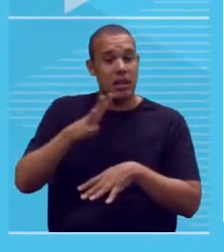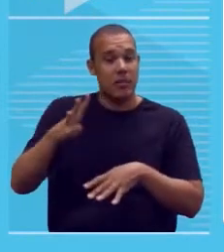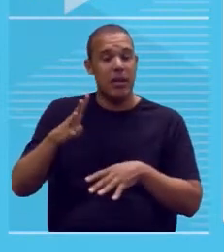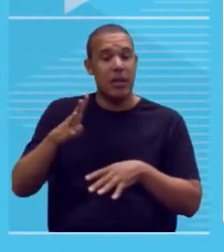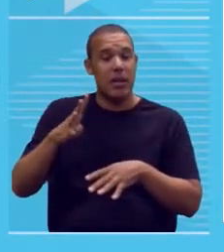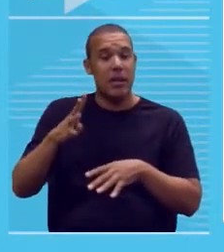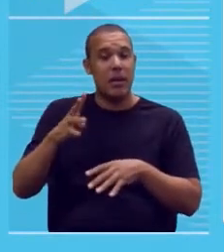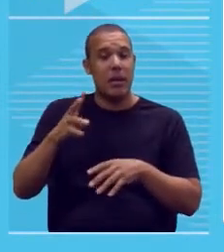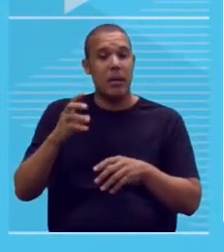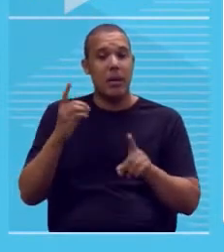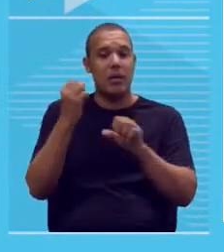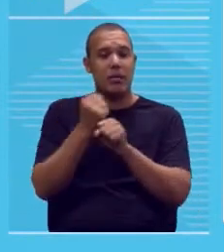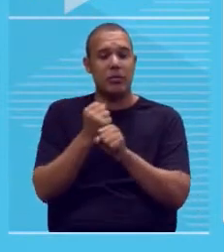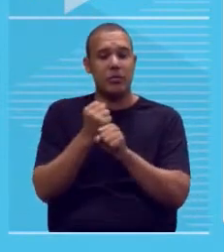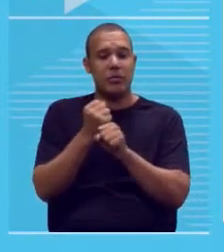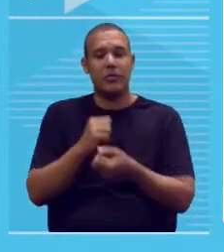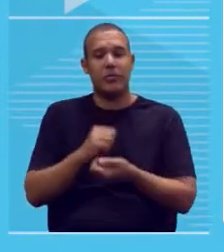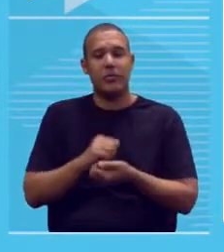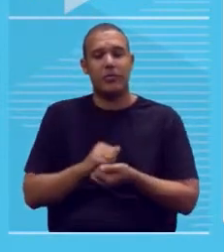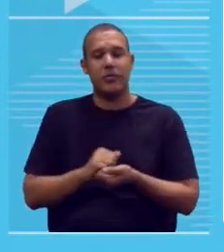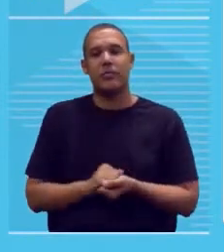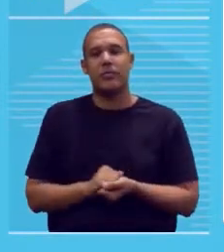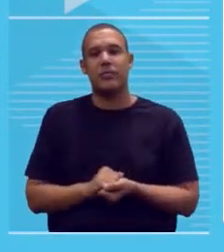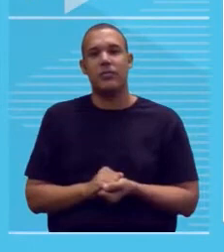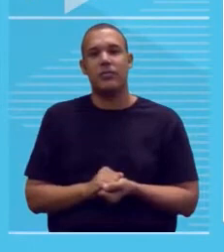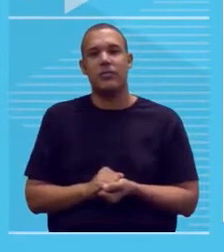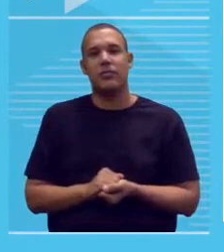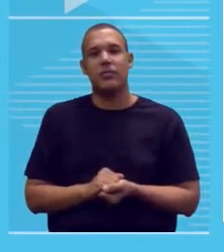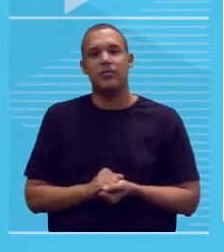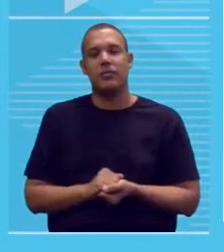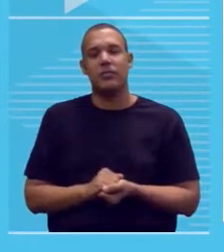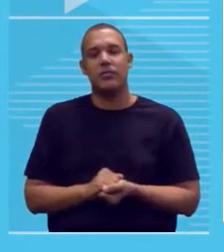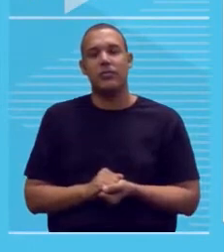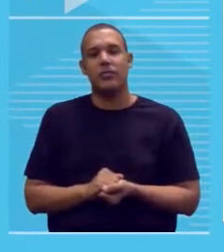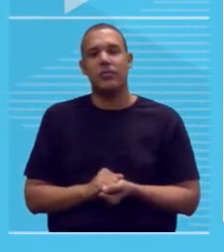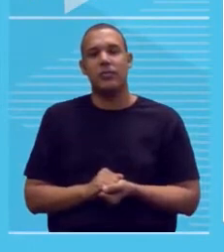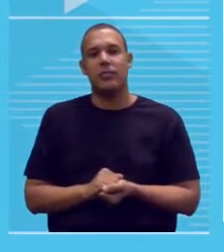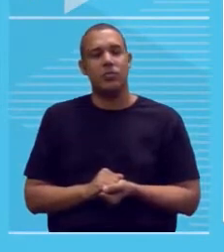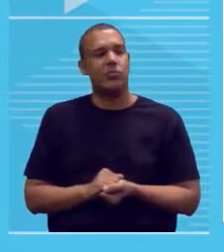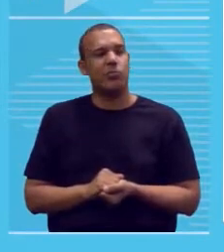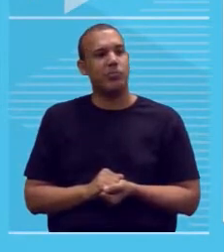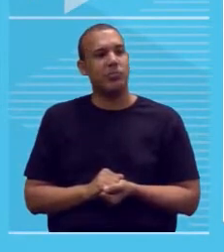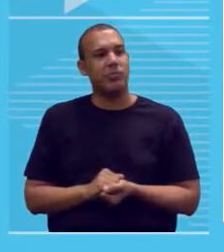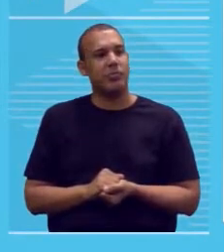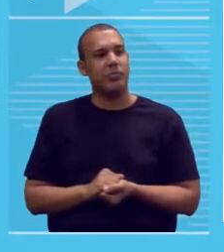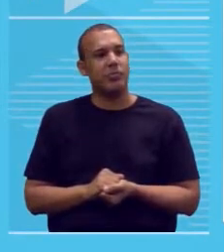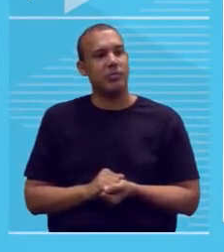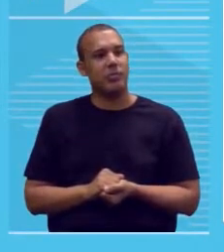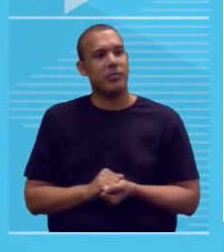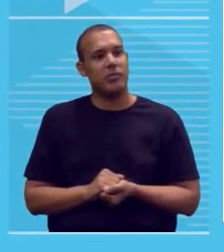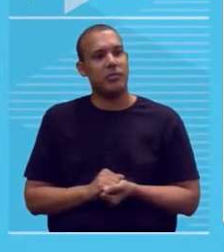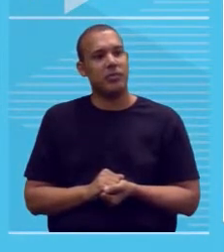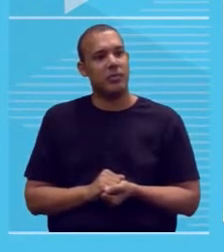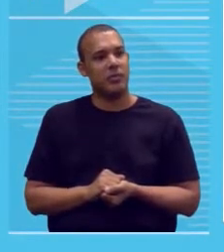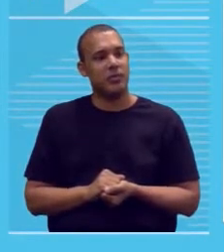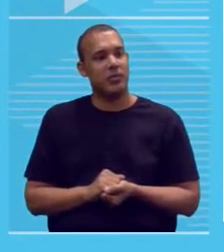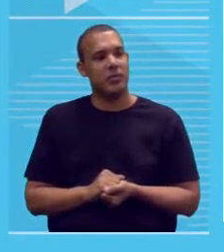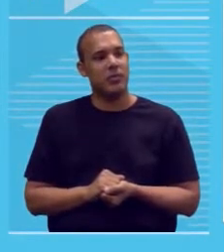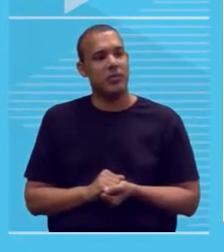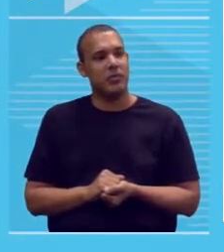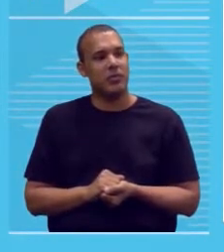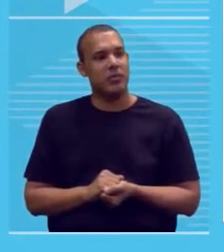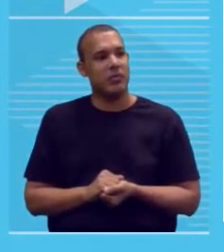calculando. Então, professor, para essa situação, para esse exemplo que o senhor tem aqui, professor,